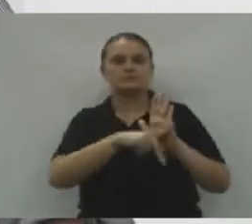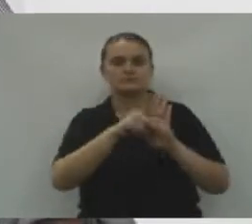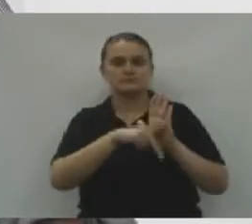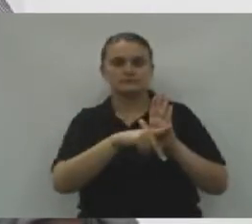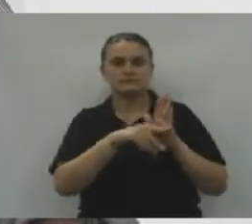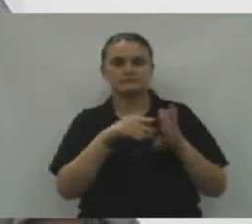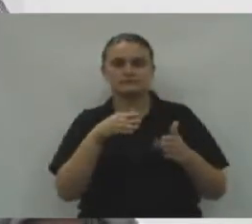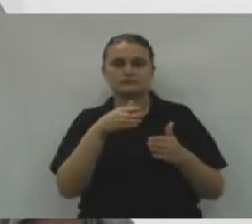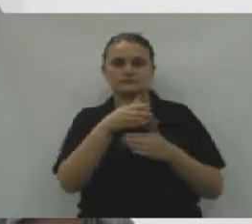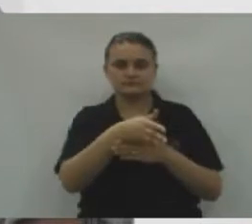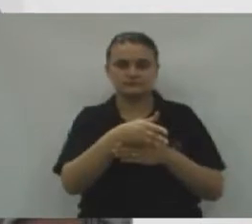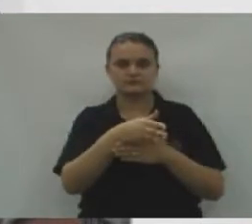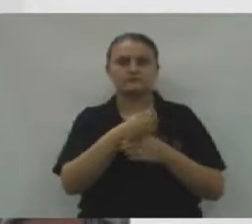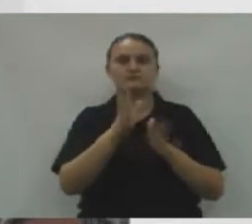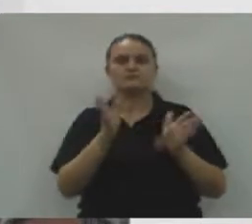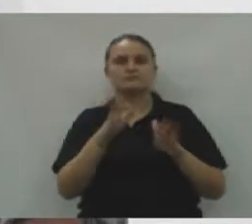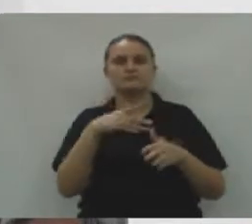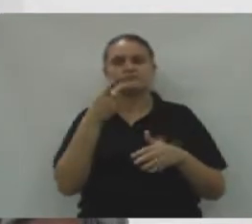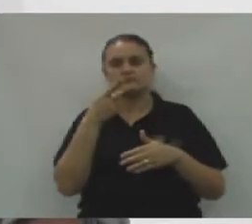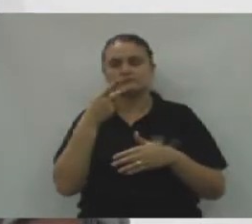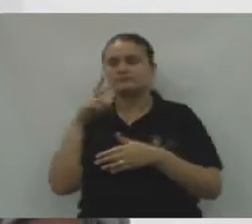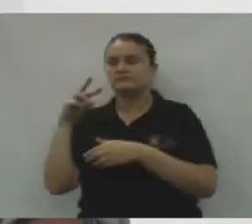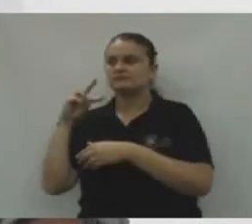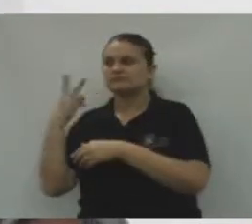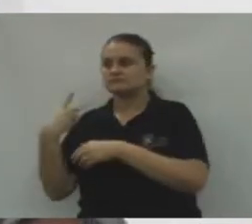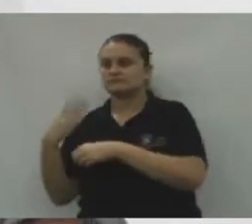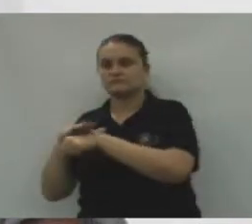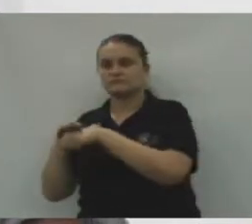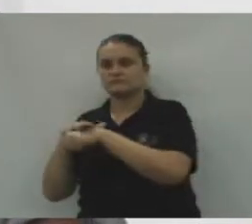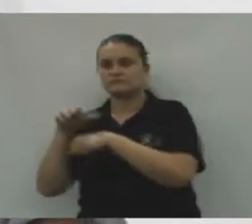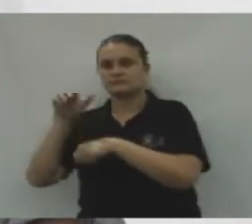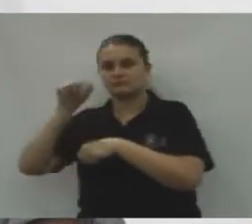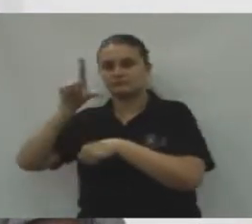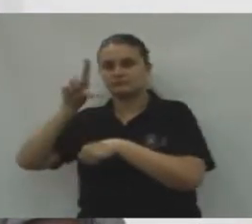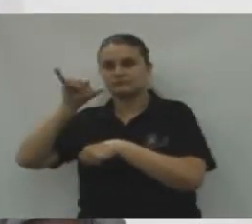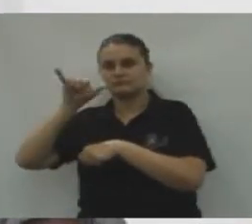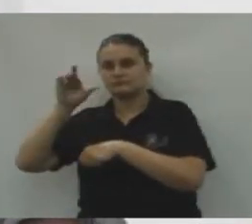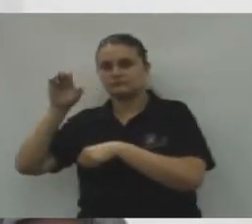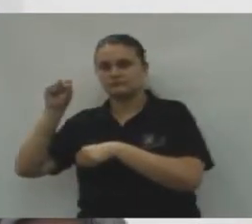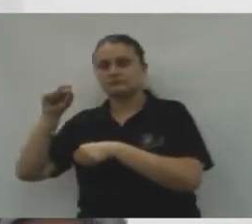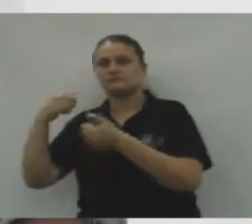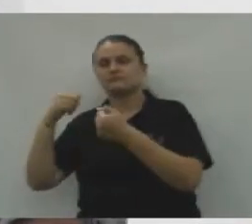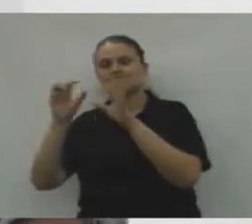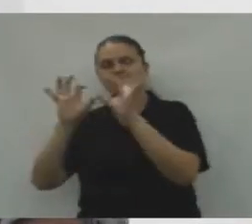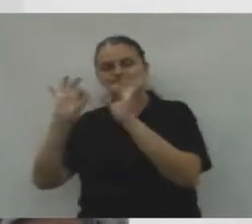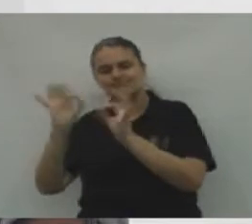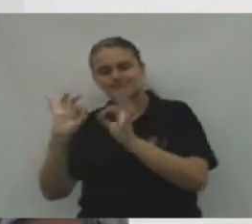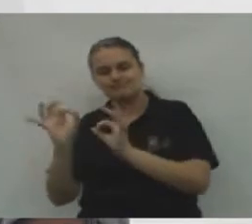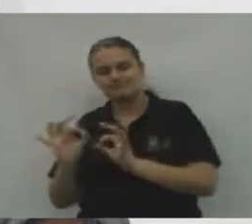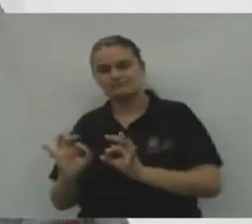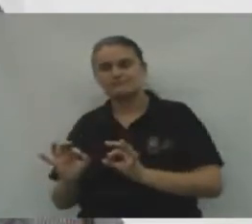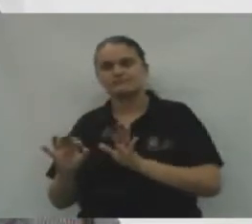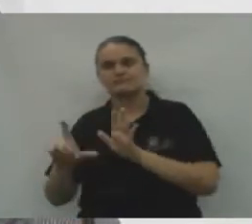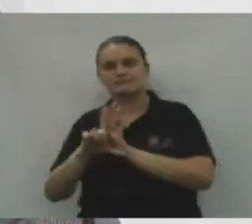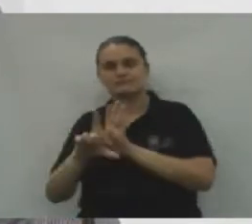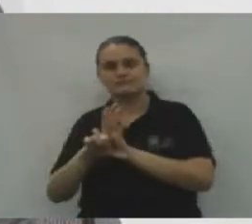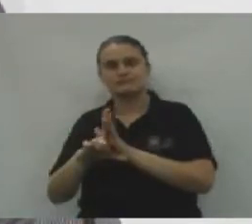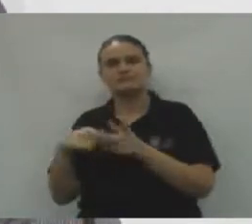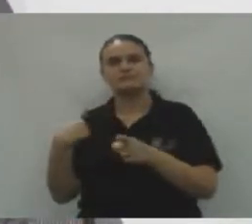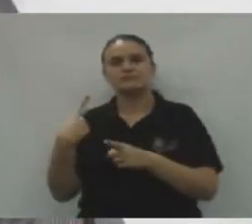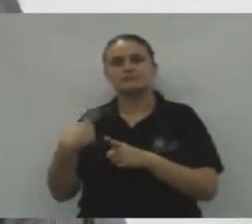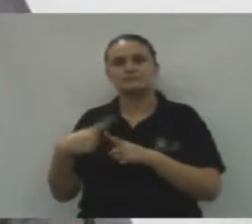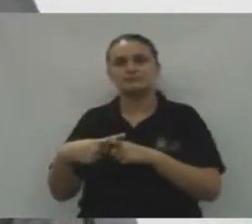Porteira Dentro. Já me adiantei com o Almires esses dias que pretendemos fazer alguma reformulação nessa lei, porque foi